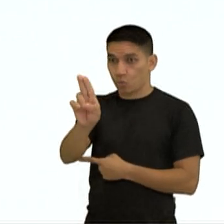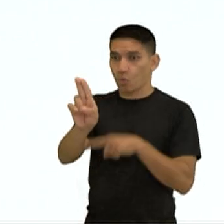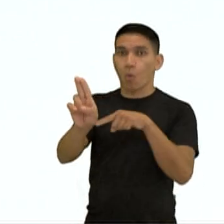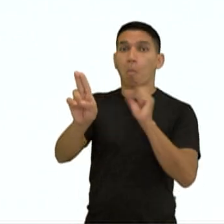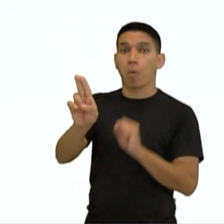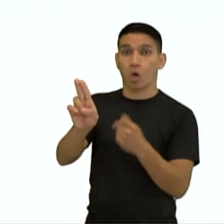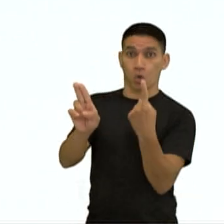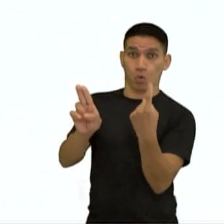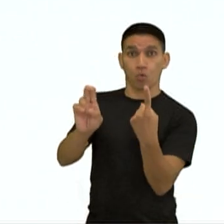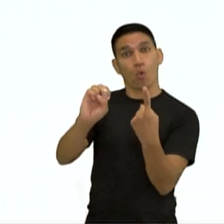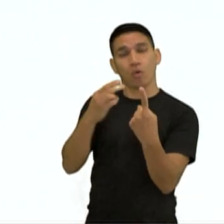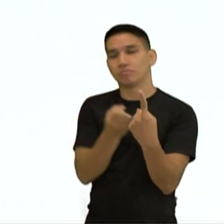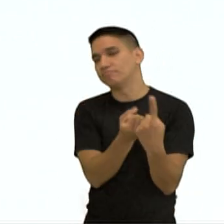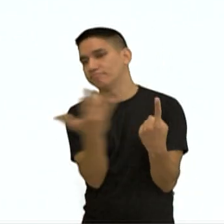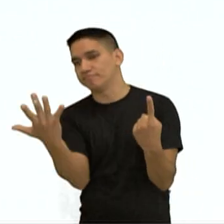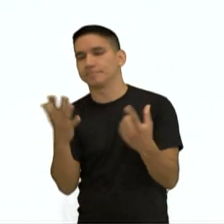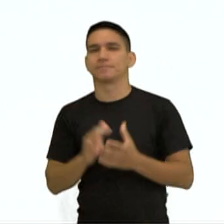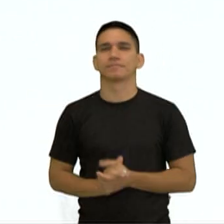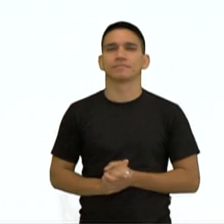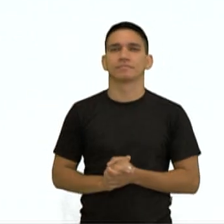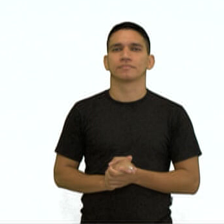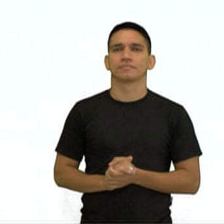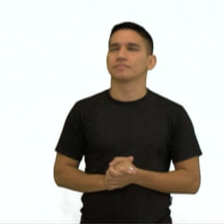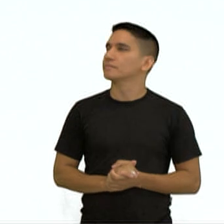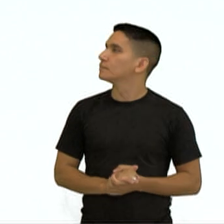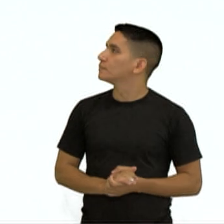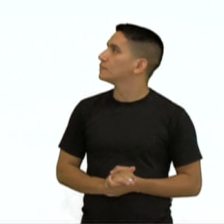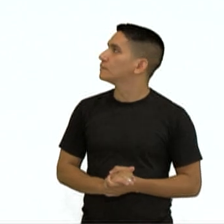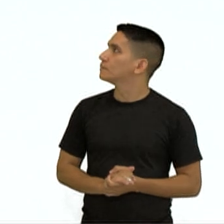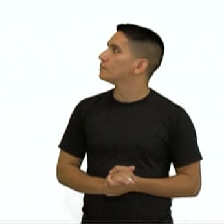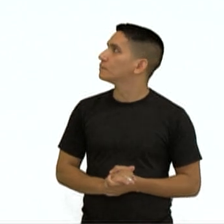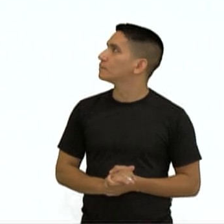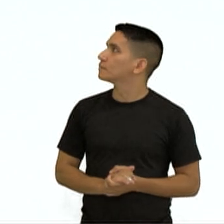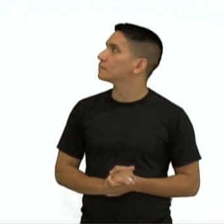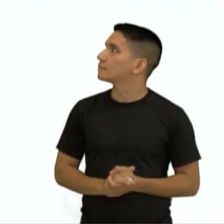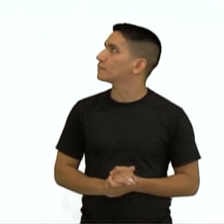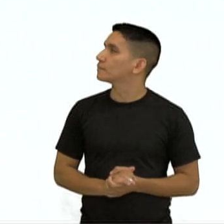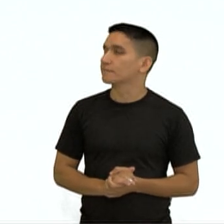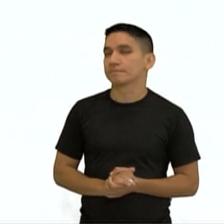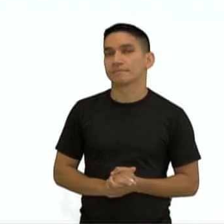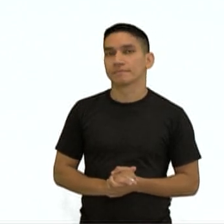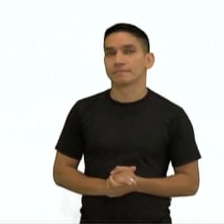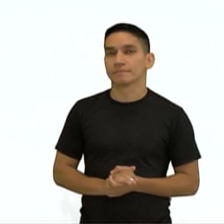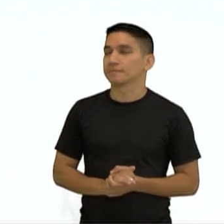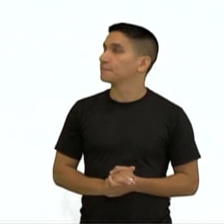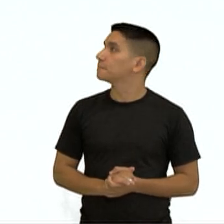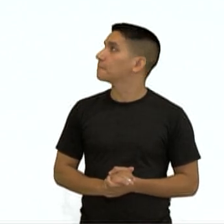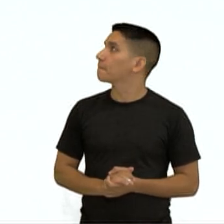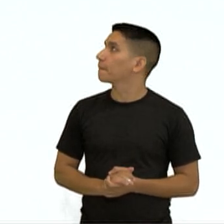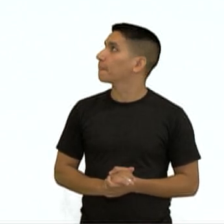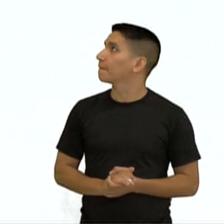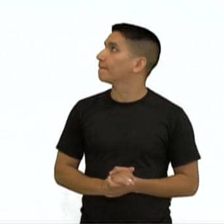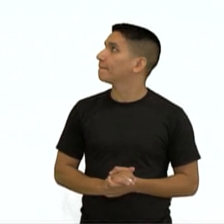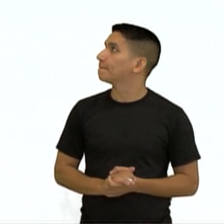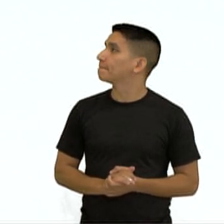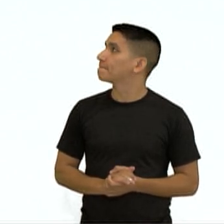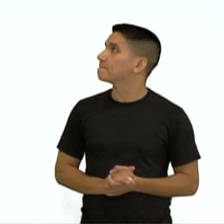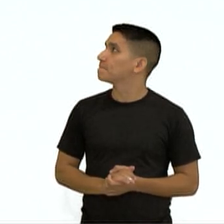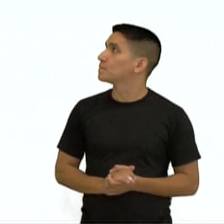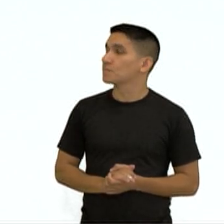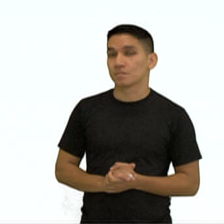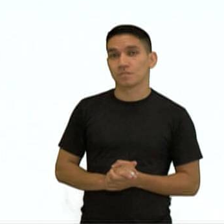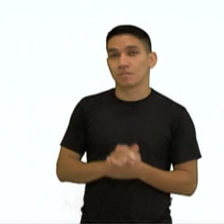quanto no plural. Are you studying for the exam tomorrow? Yes, I am. No, I'm not.